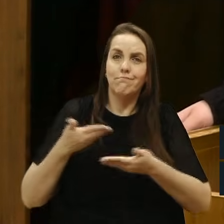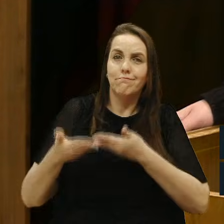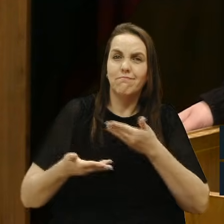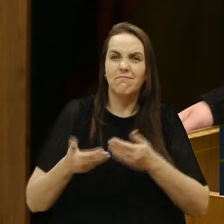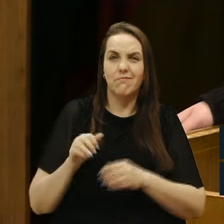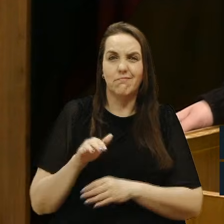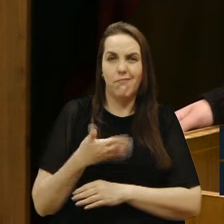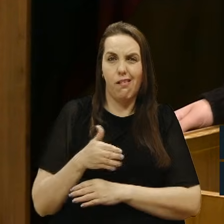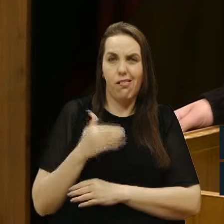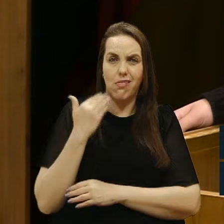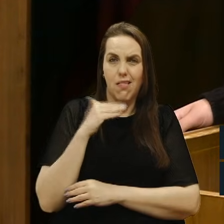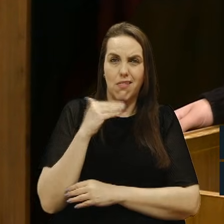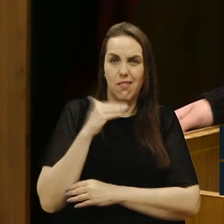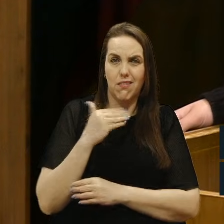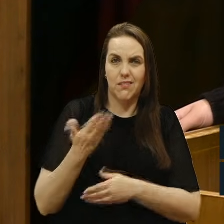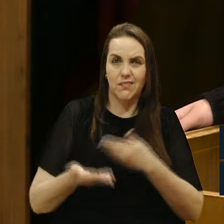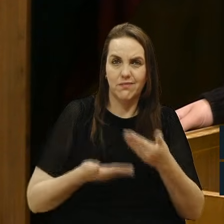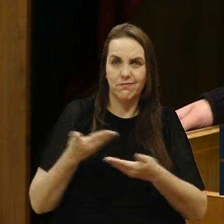meia boca?